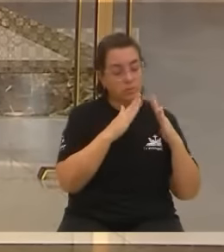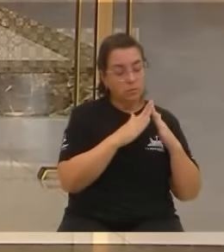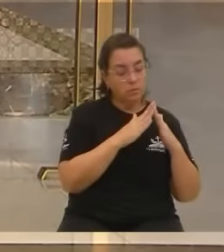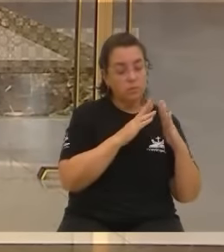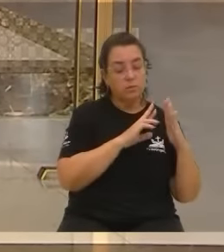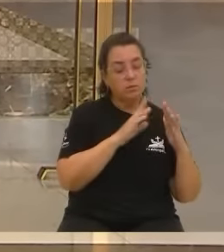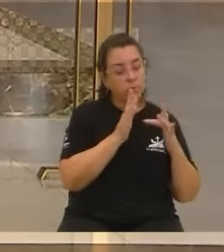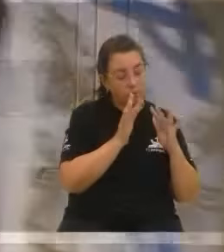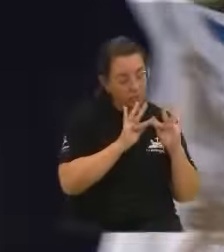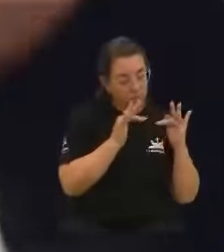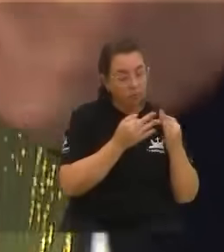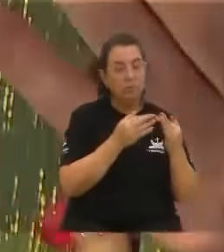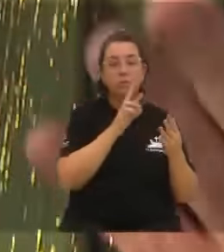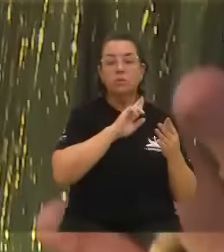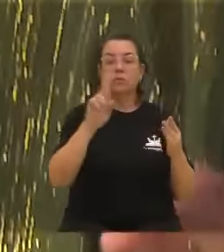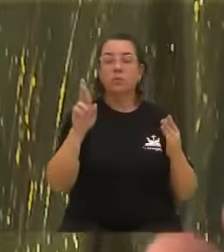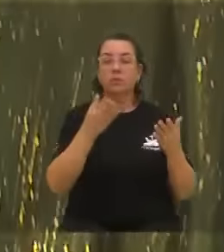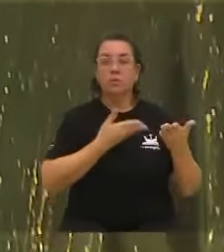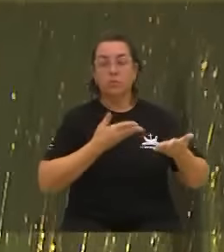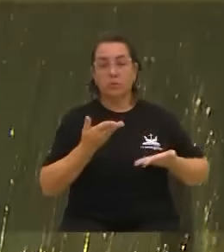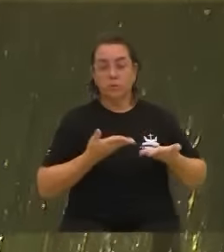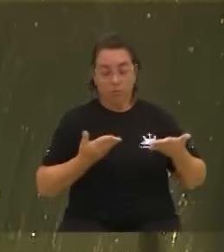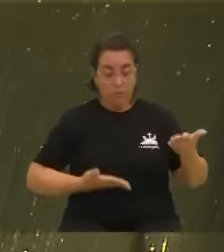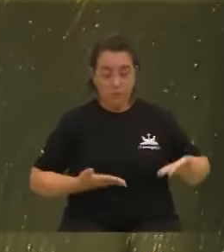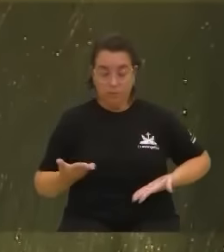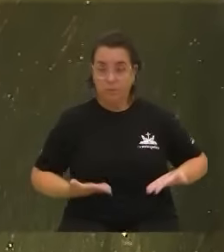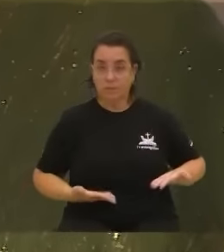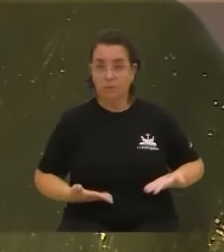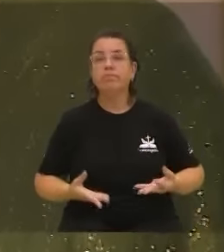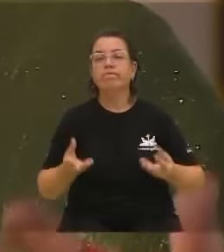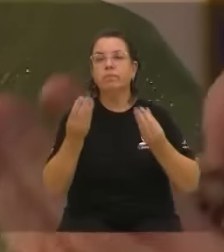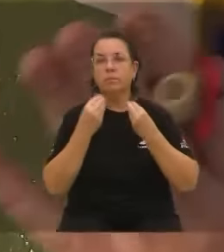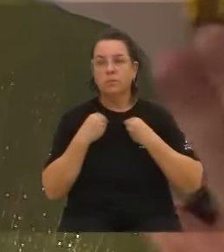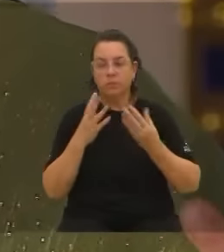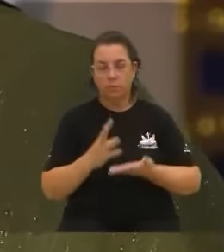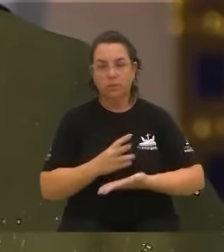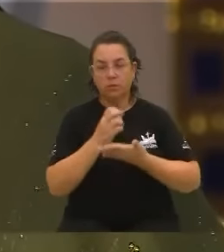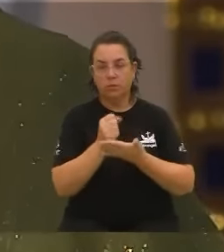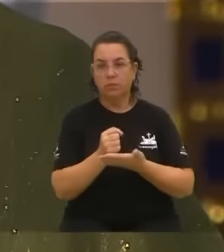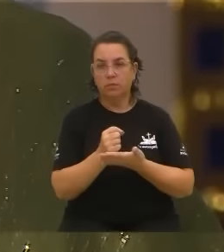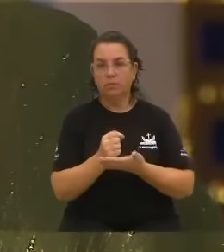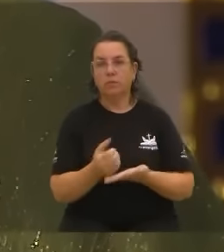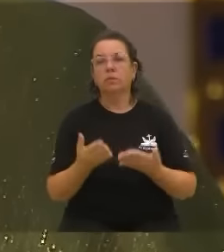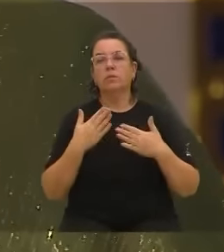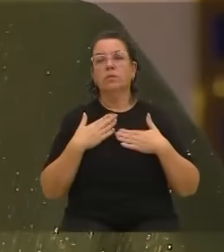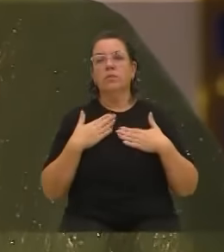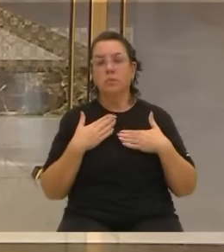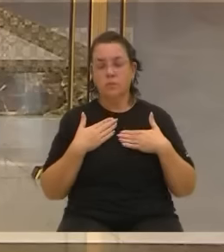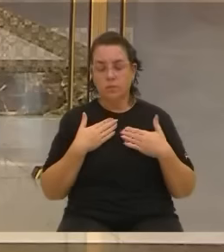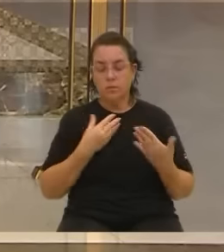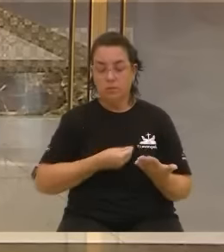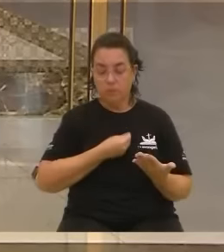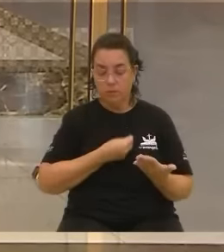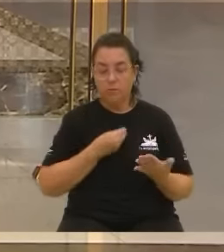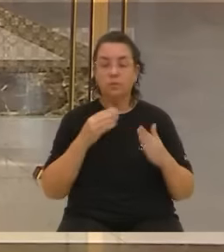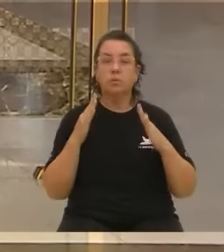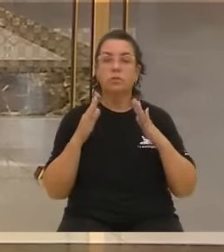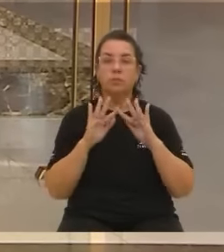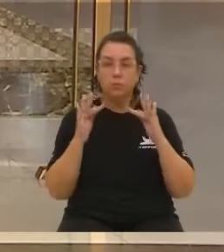Senhor. Então traga a salvação em minha vida, traga a salvação na minha